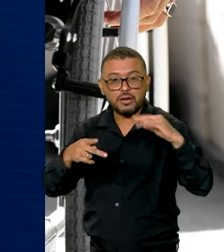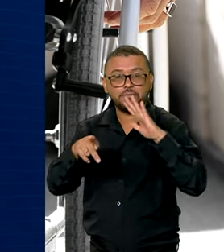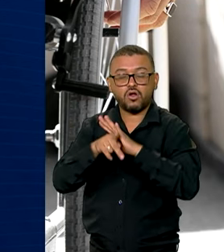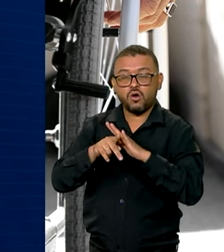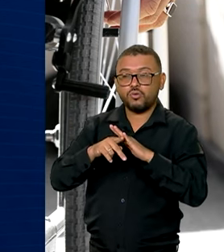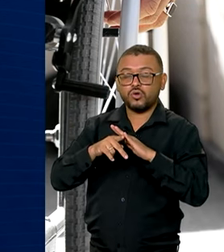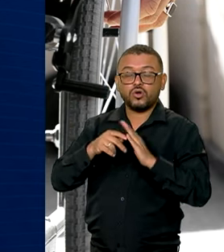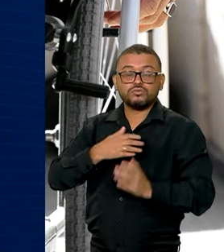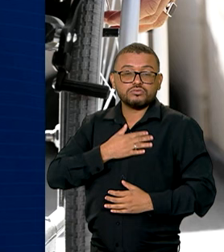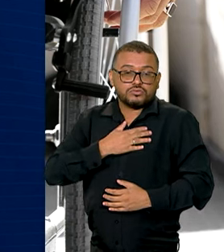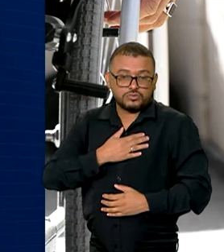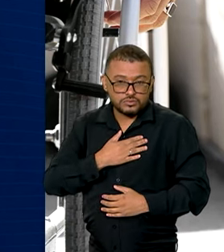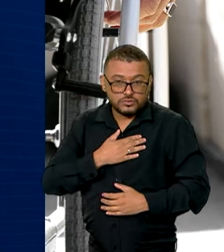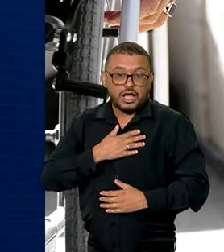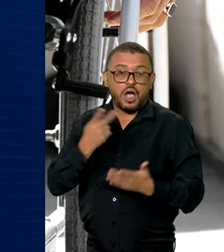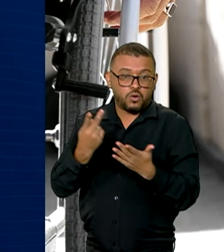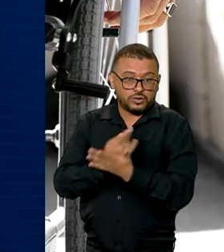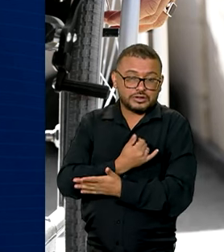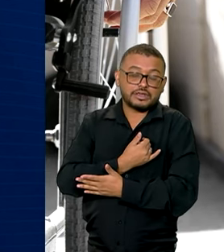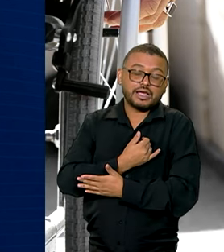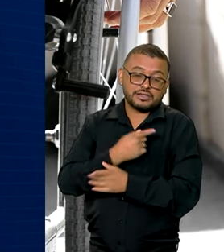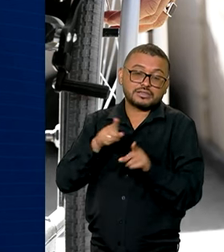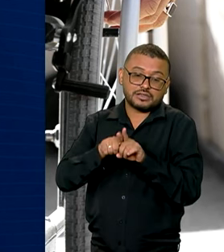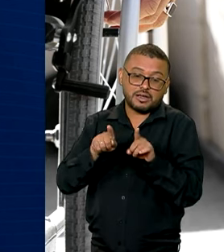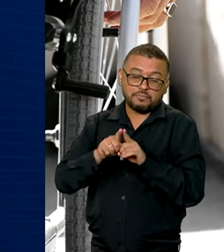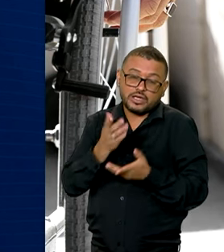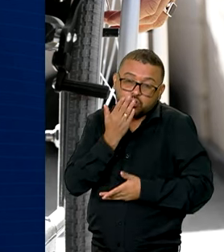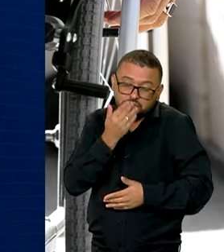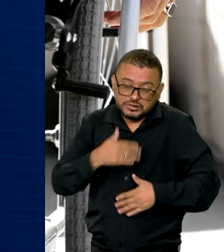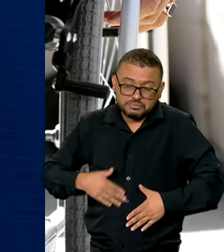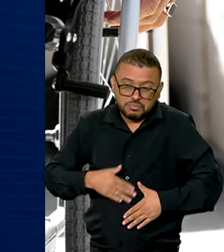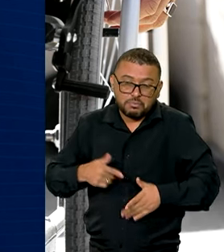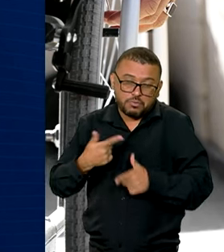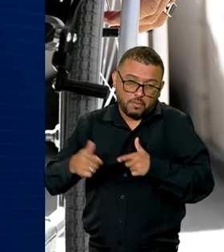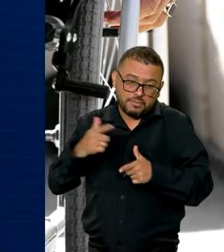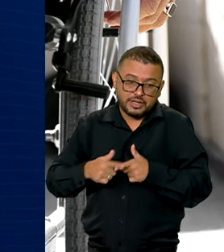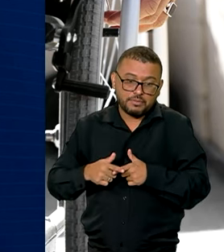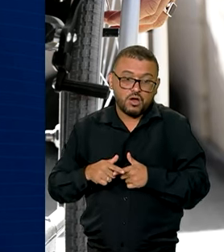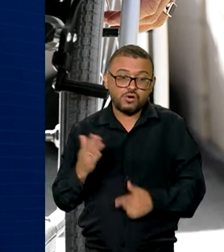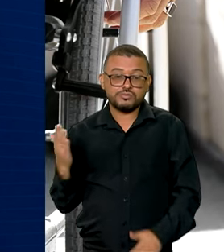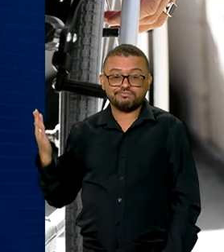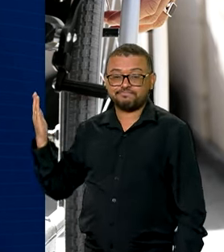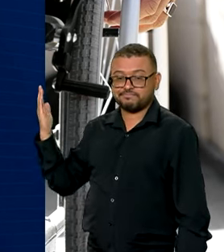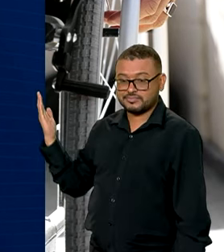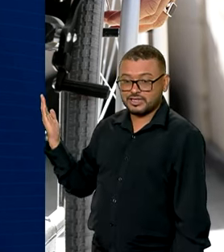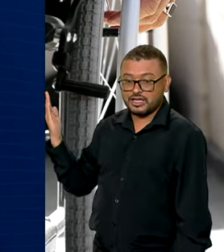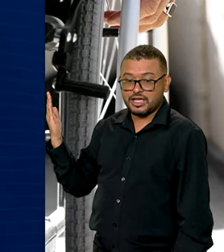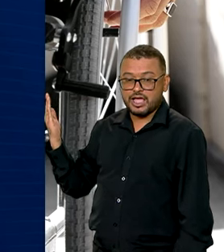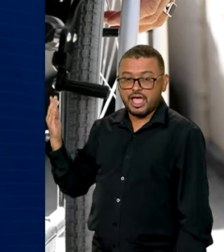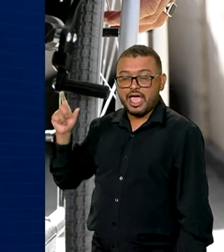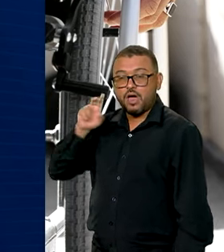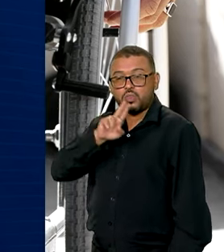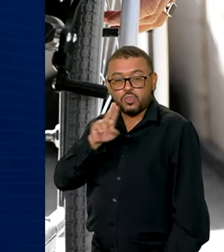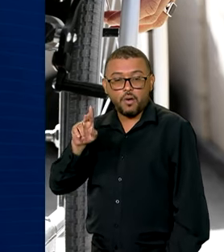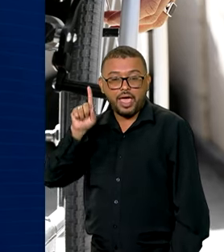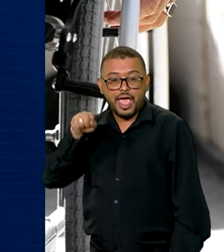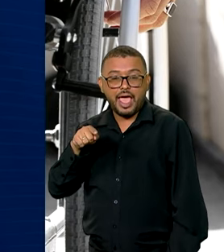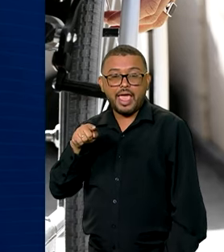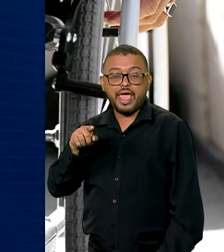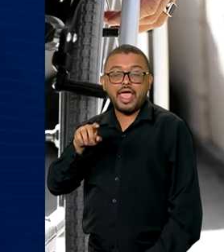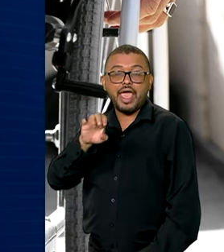o sistema respiratório e o aparelho digestivo, esclerose lateral amiotrófica,